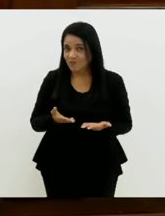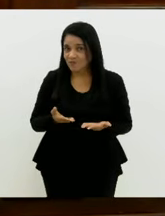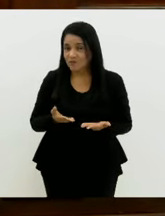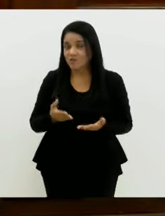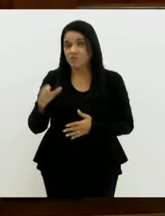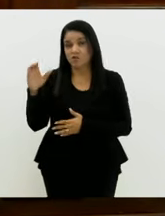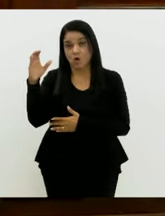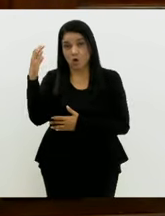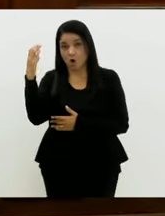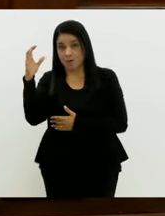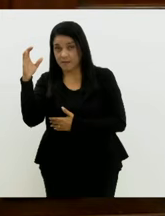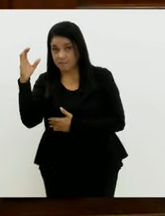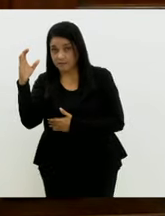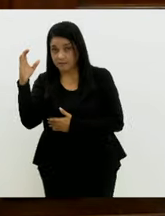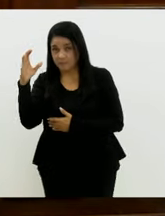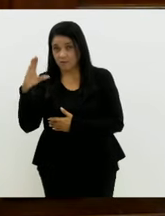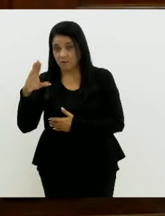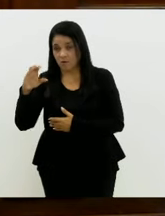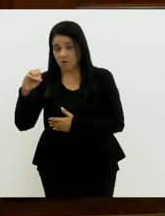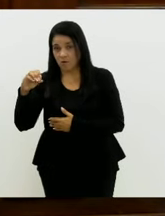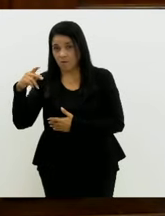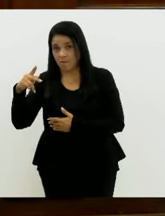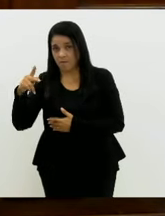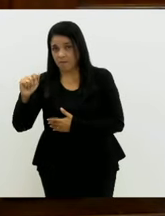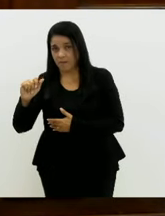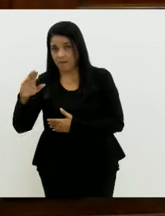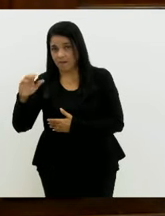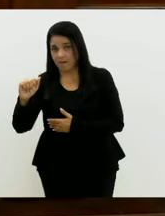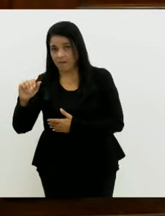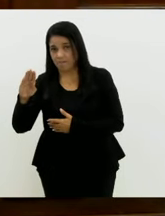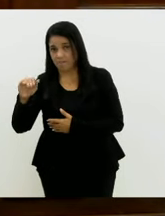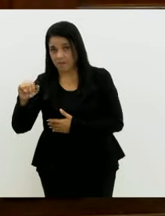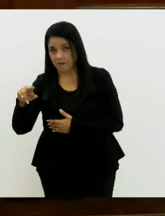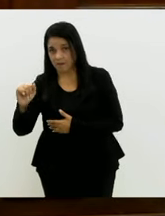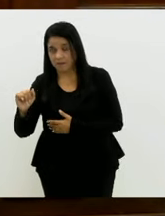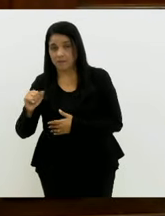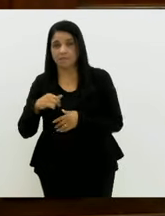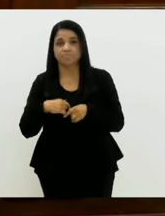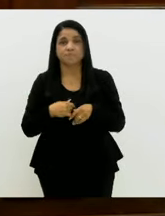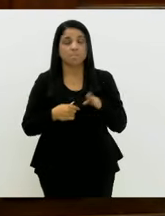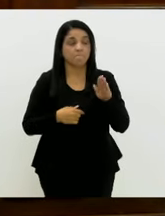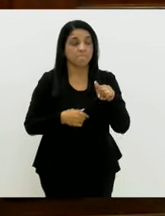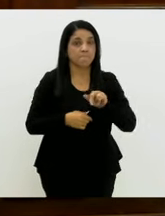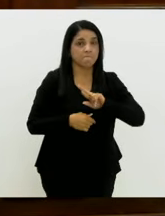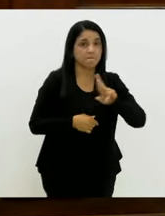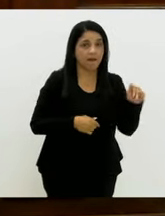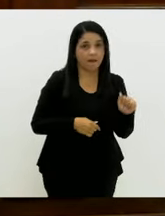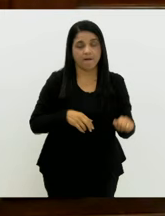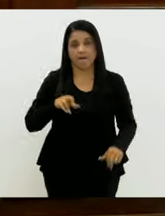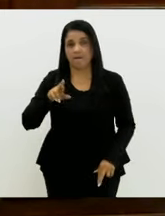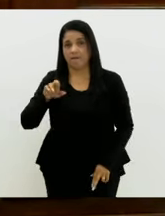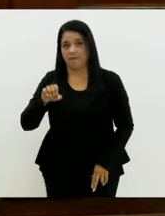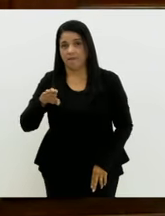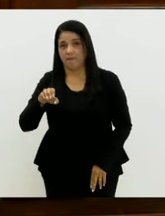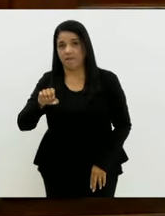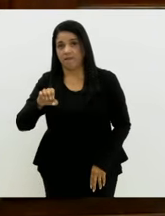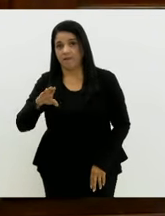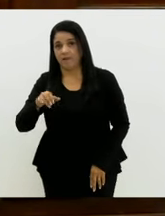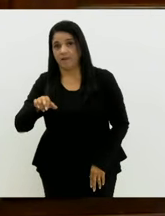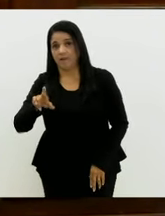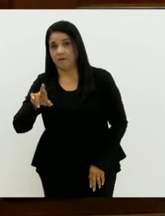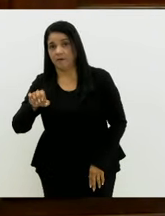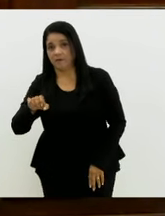Copacabana, que era um local que sempre tinha algum problema, mas agora nós estamos falando da Barra, do Recreio, nós não temos aonde